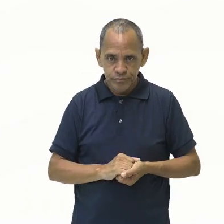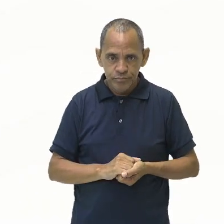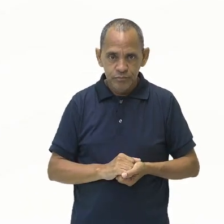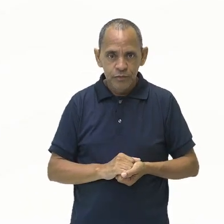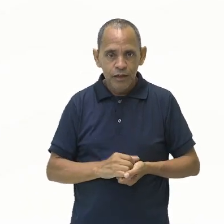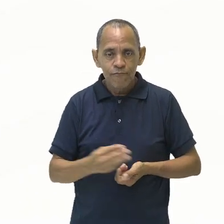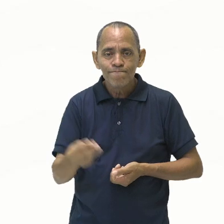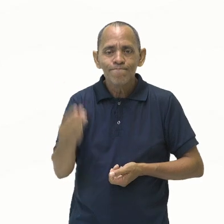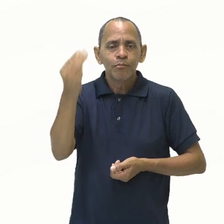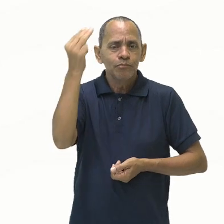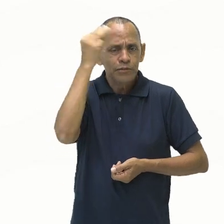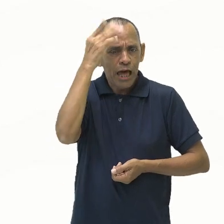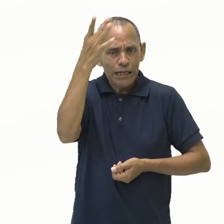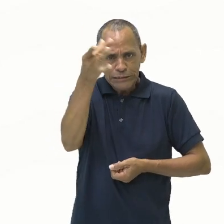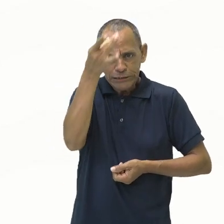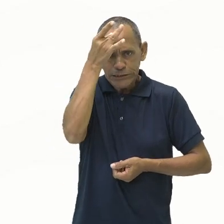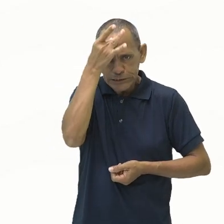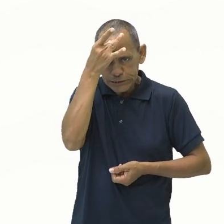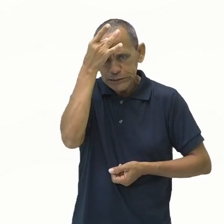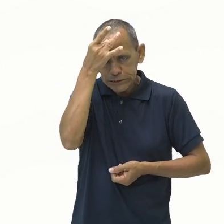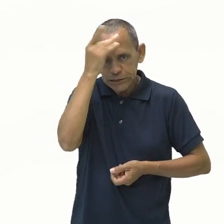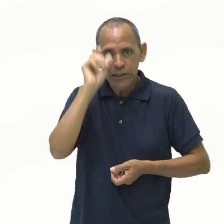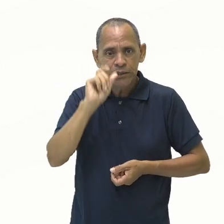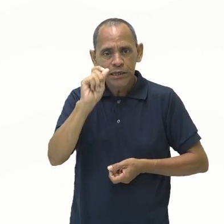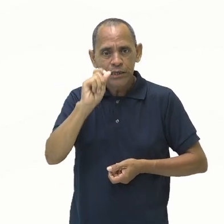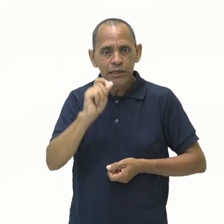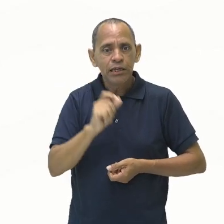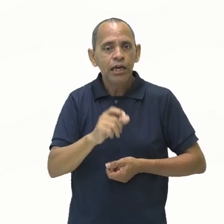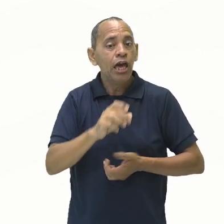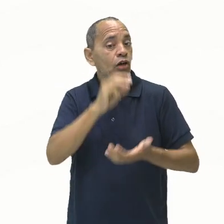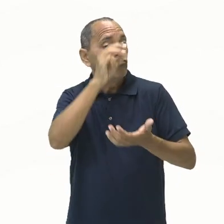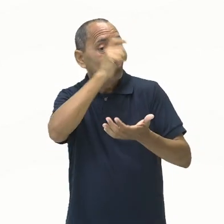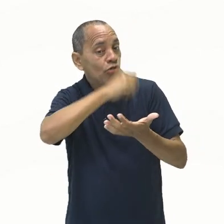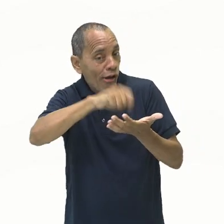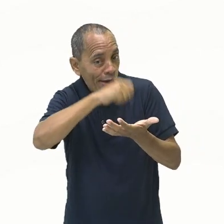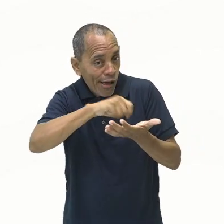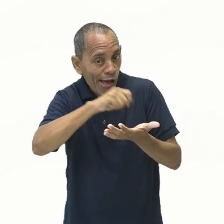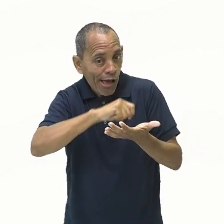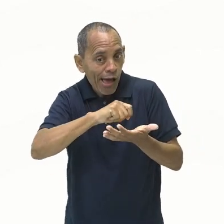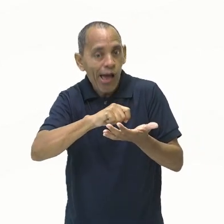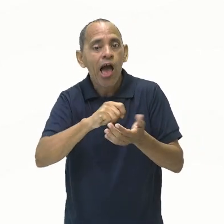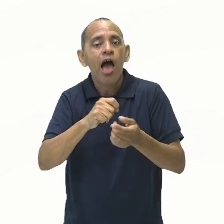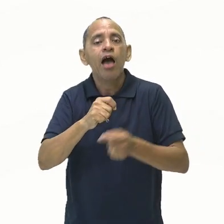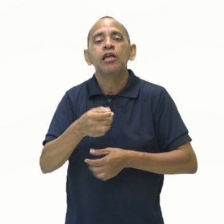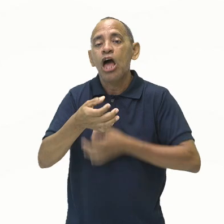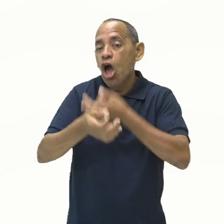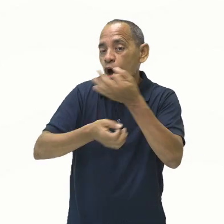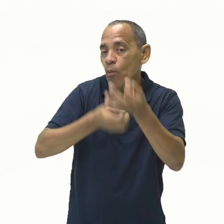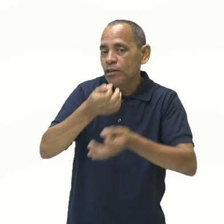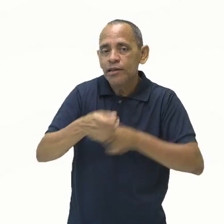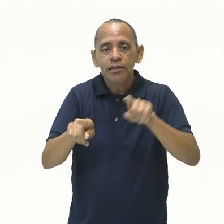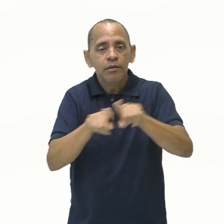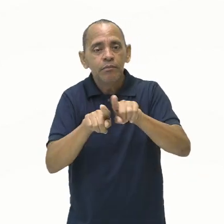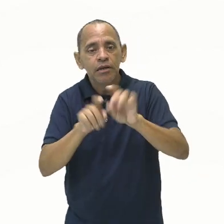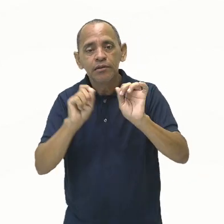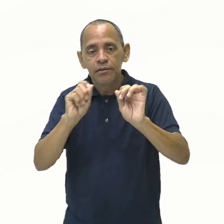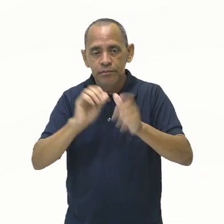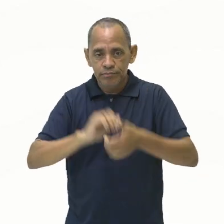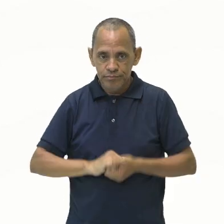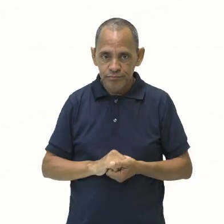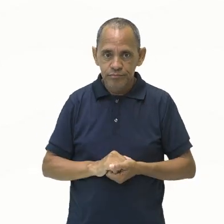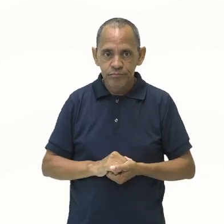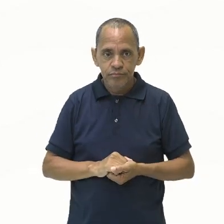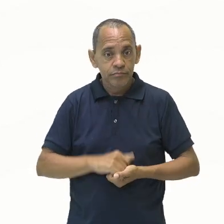na nossa mente, tá? Do que é dissertar, do que é argumentar. Então, quando